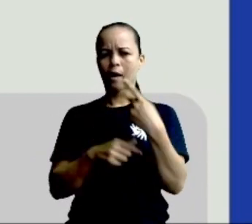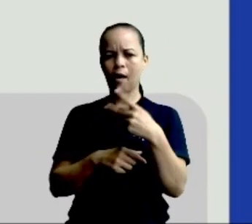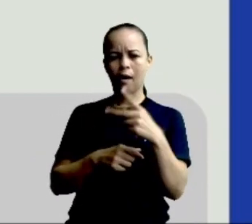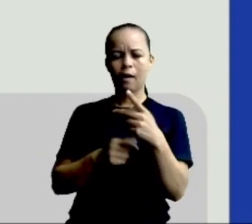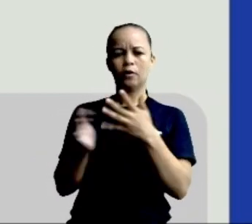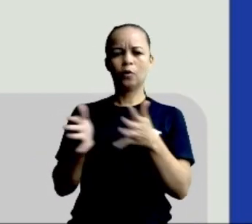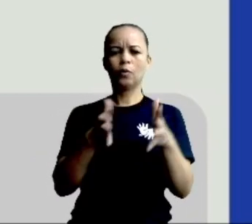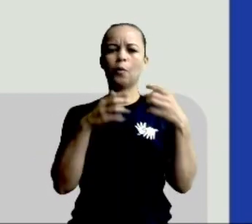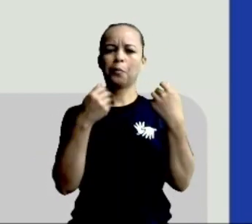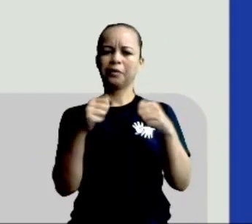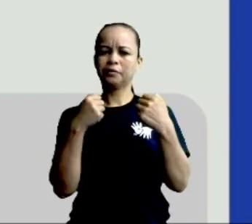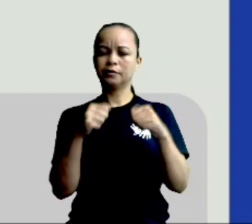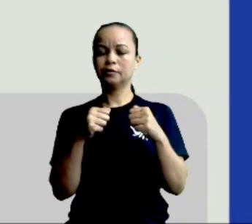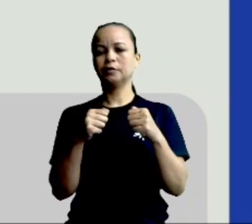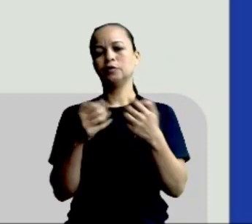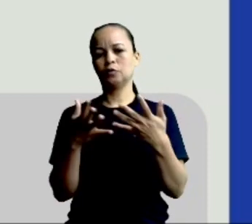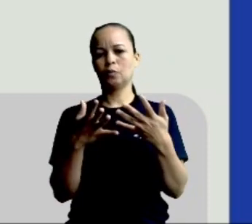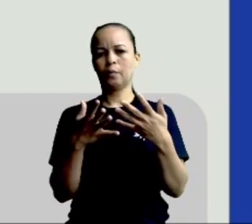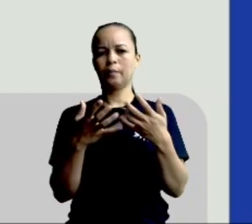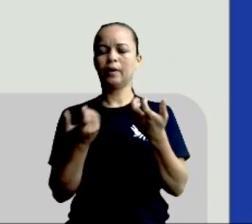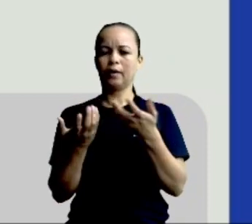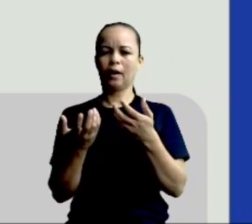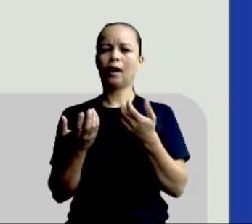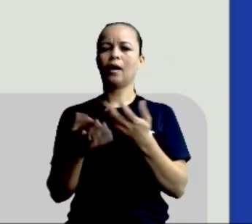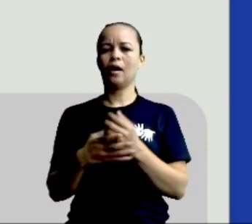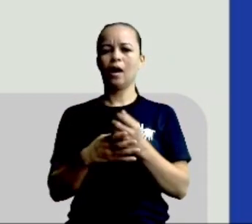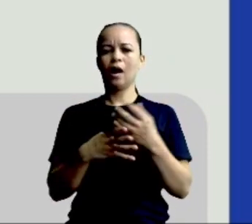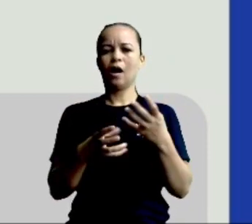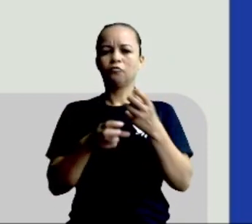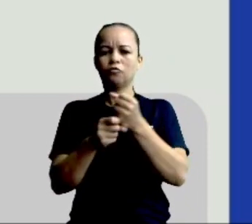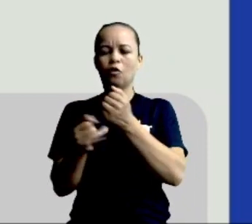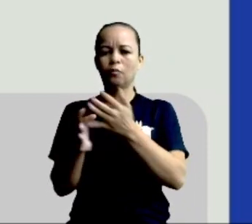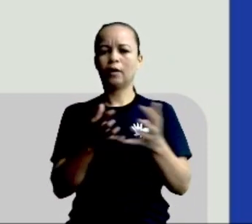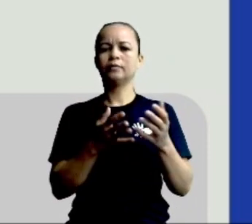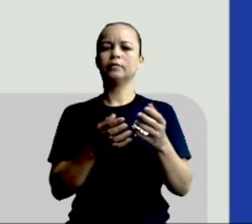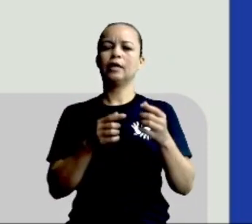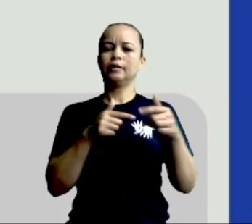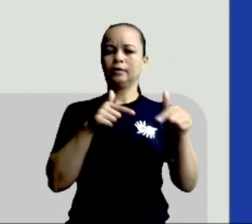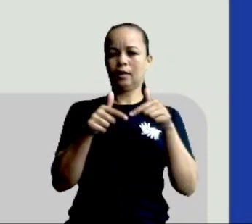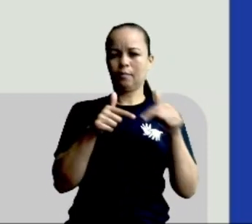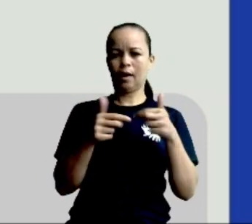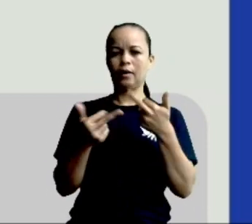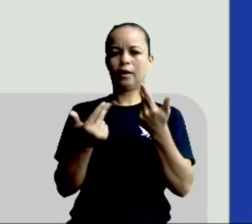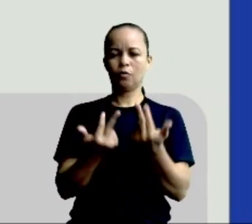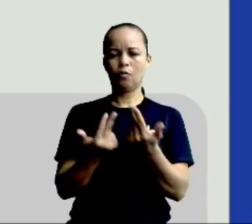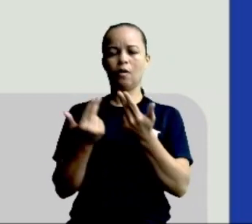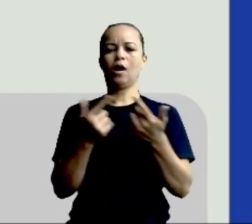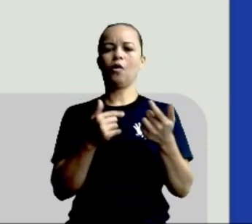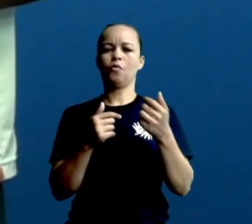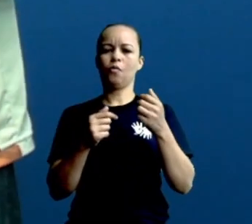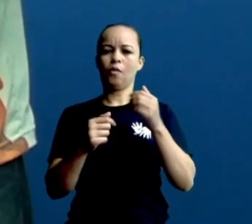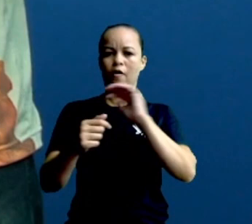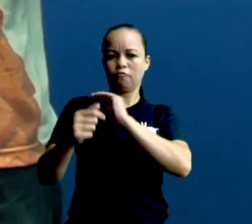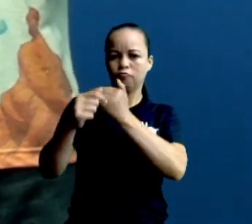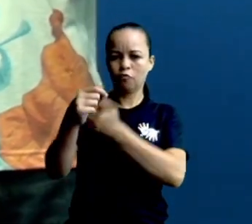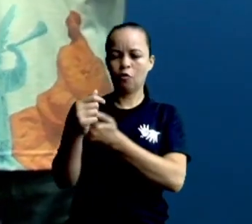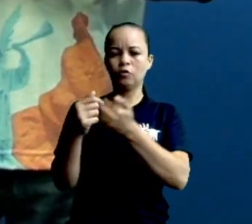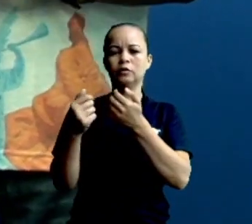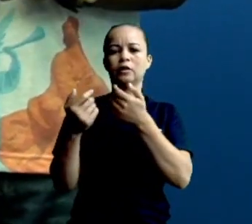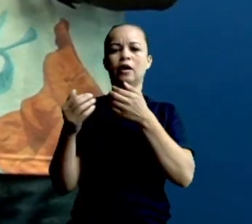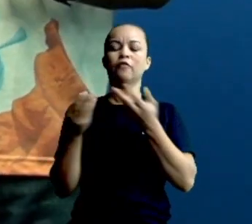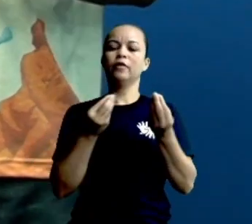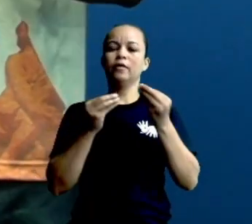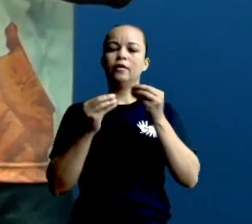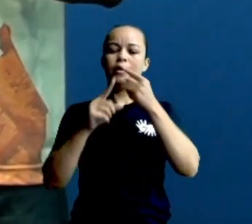Eu preciso pegar aquela fórmula, né? Trabalho é igual a força vezes deslocamento. Volta aqui para mim. Lembra que eu